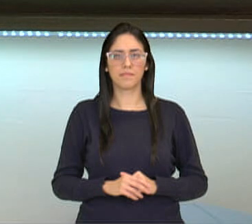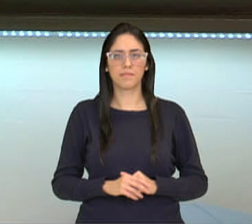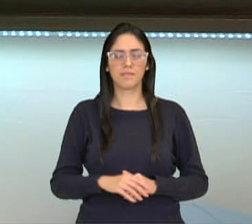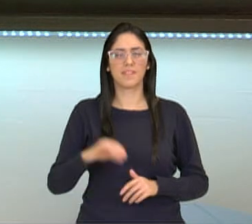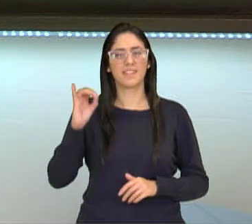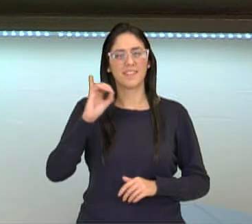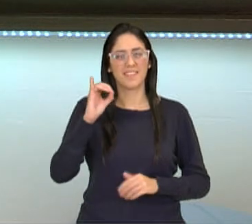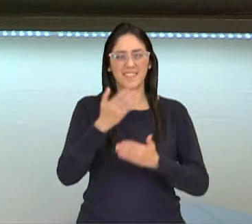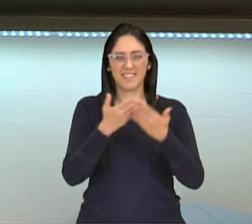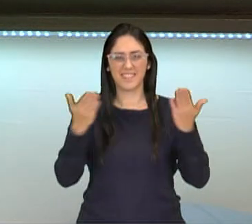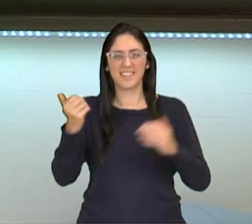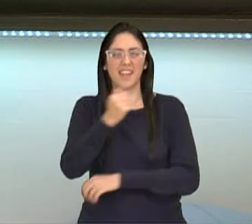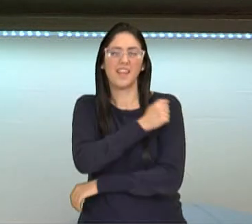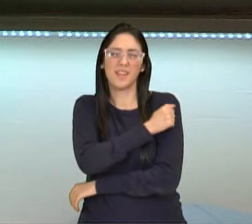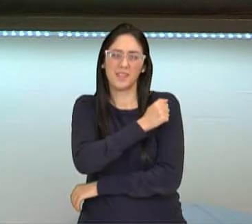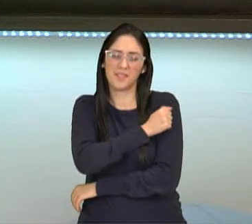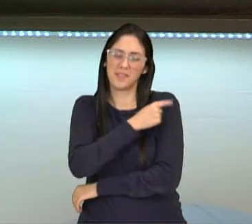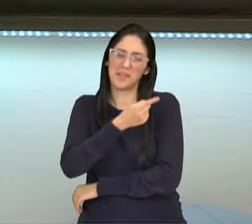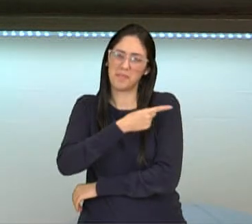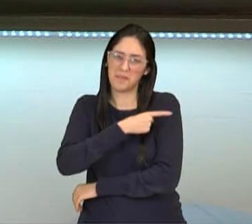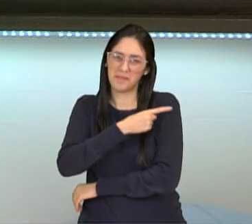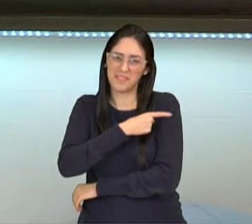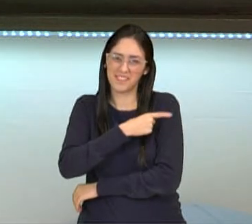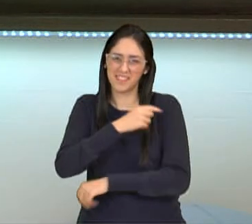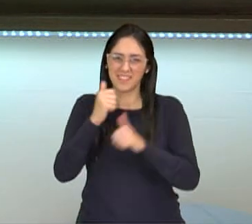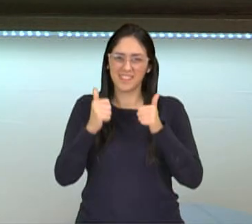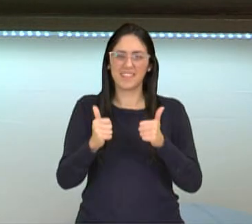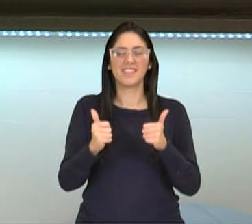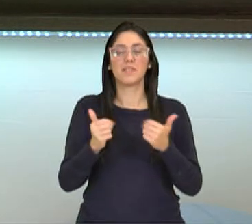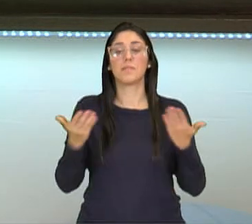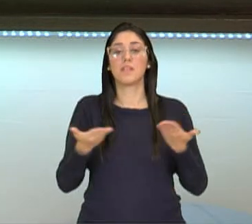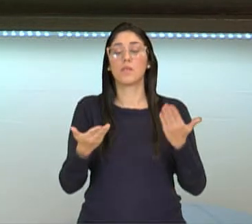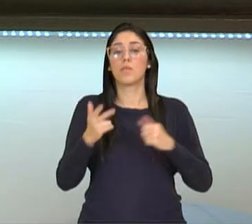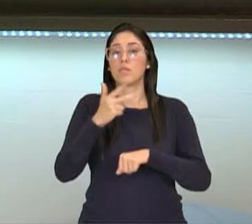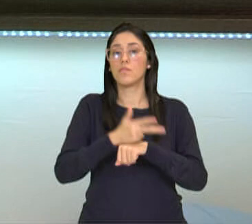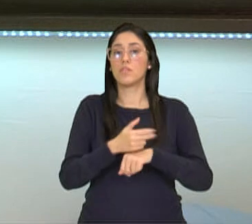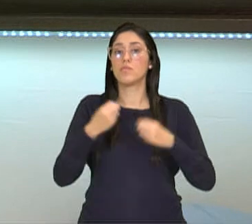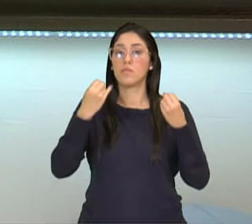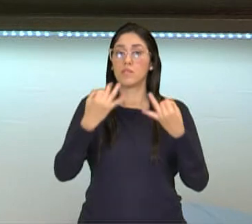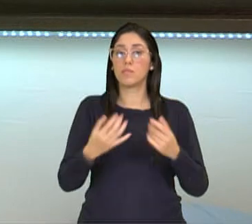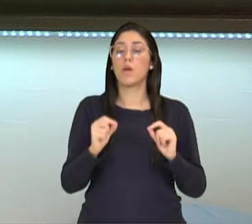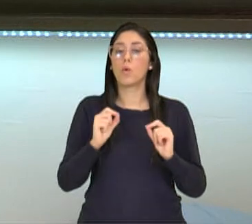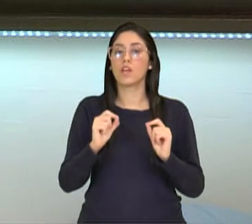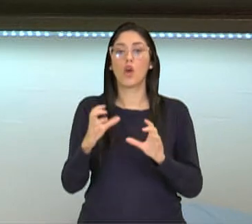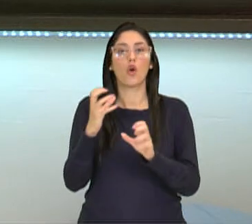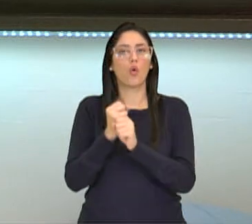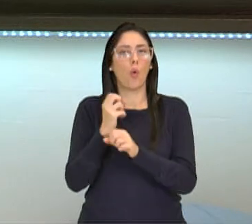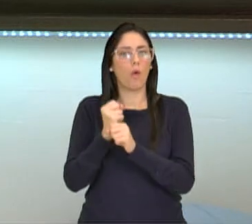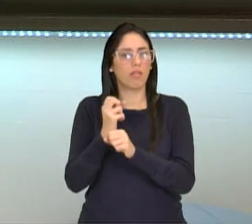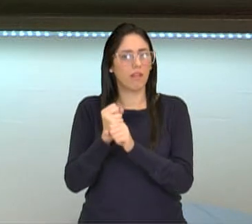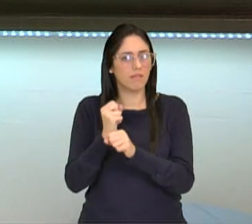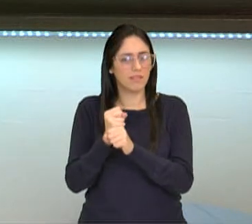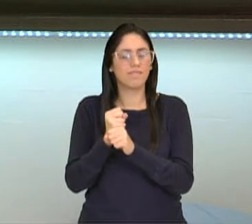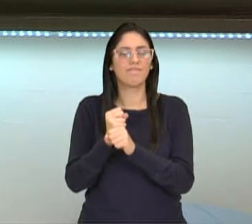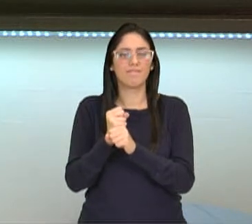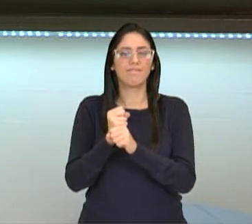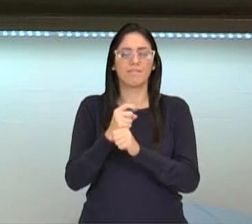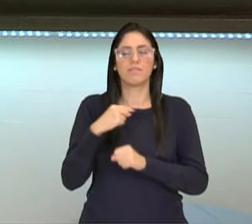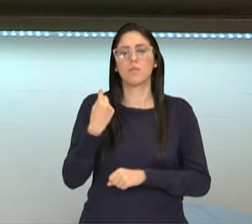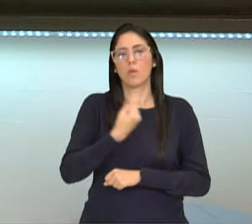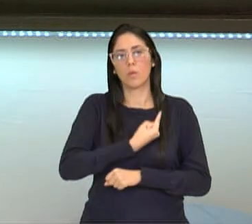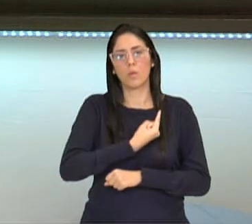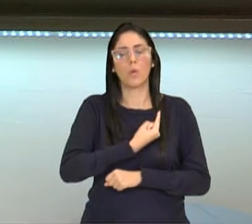Olá, estudantes da primeira série do ensino médio. Nesse vídeo vamos falar sobre contas, né? Contas que a gente